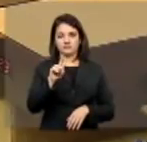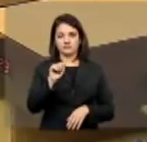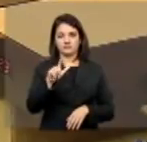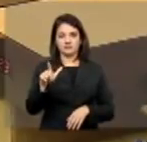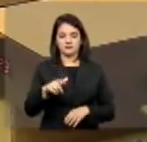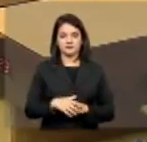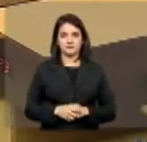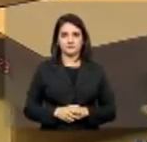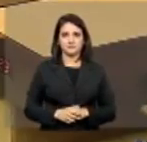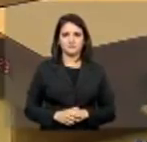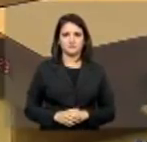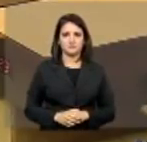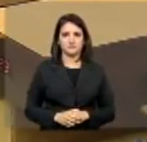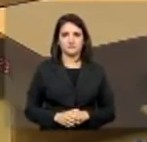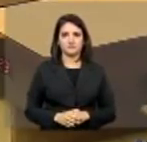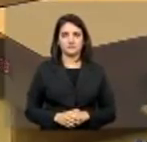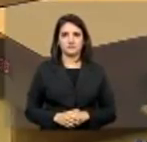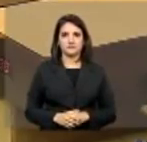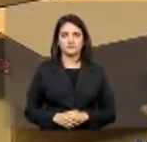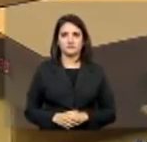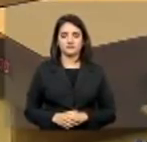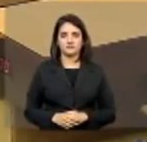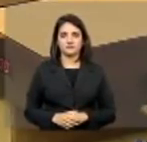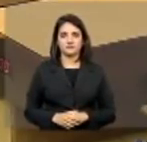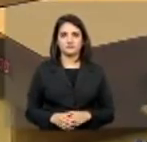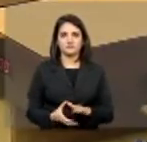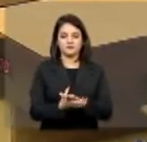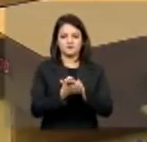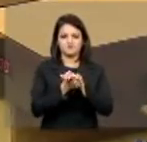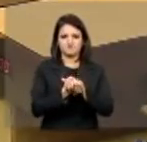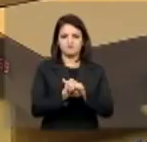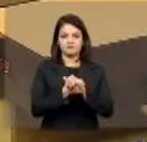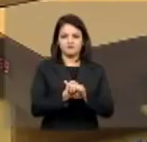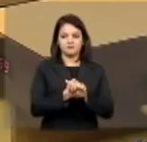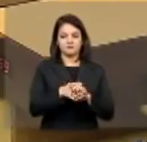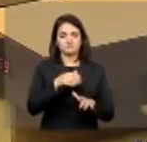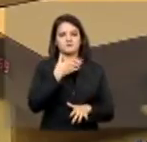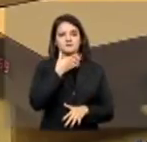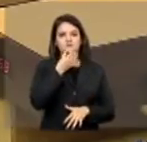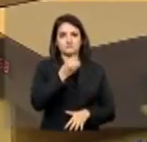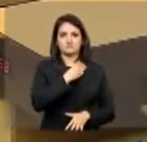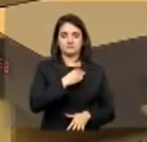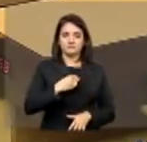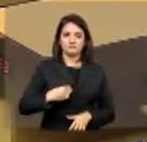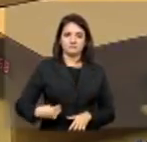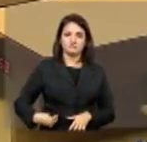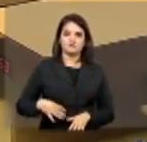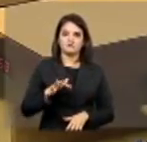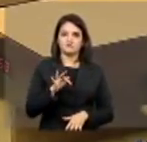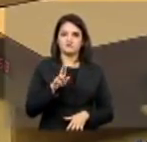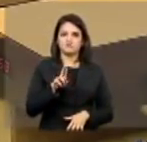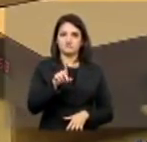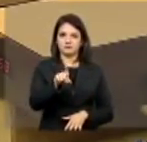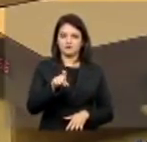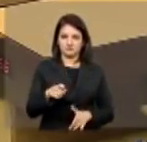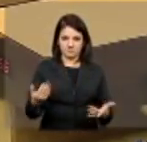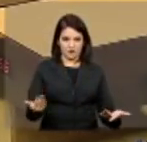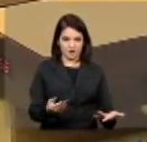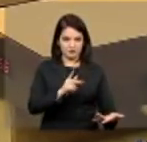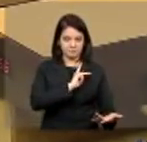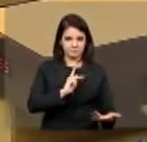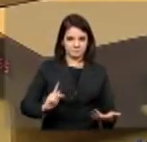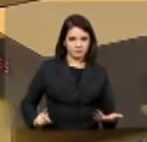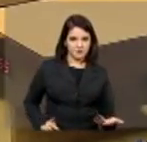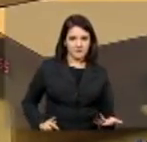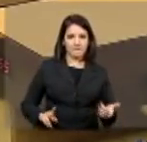excelentíssimo senhor ministro luiz fux atualmente na presidência desde colhendo o supremo tribunal federal